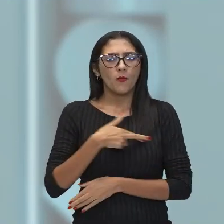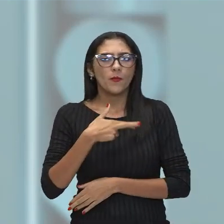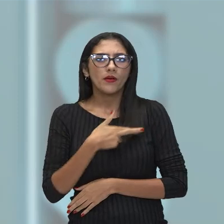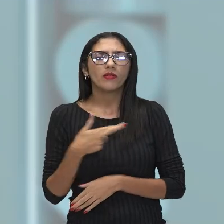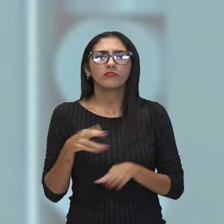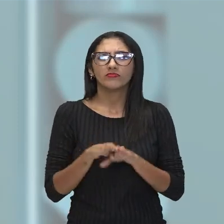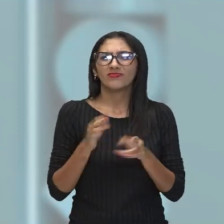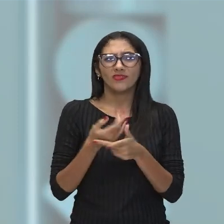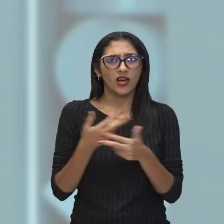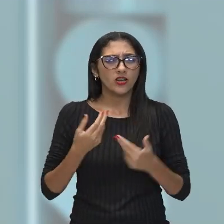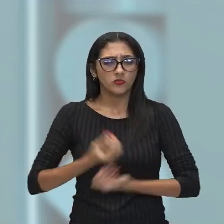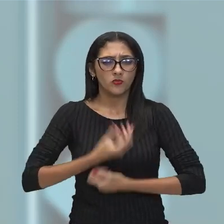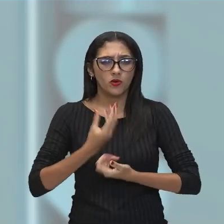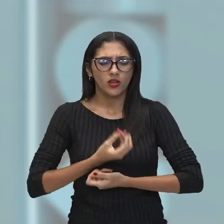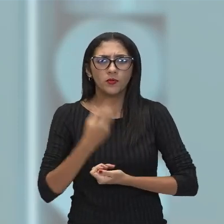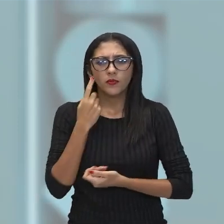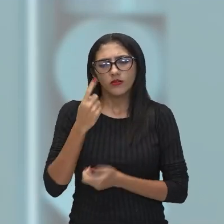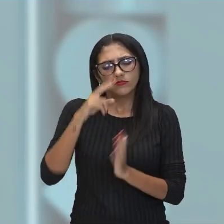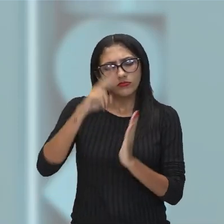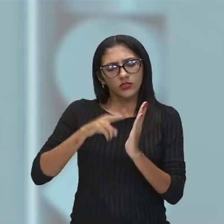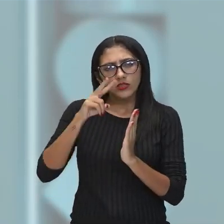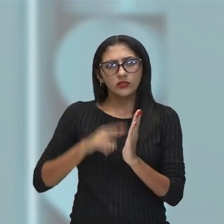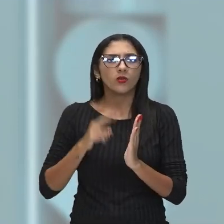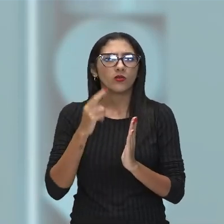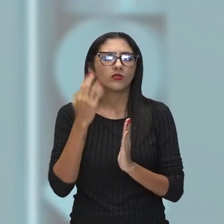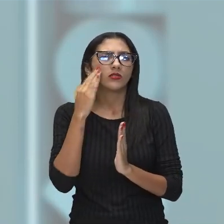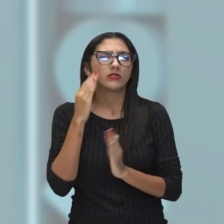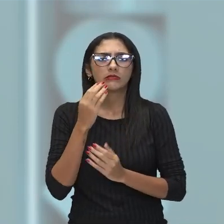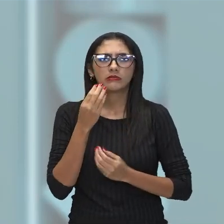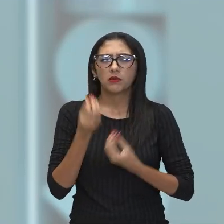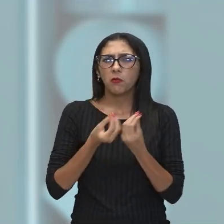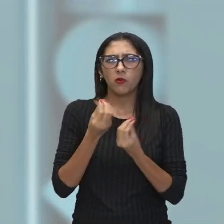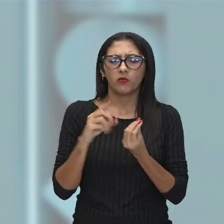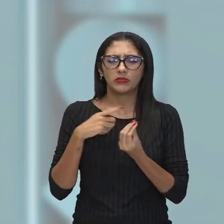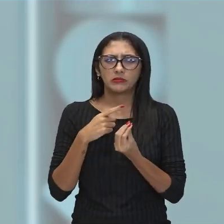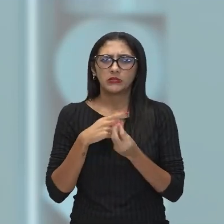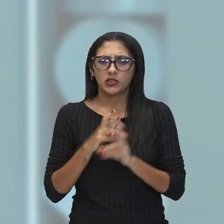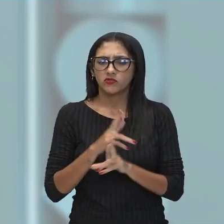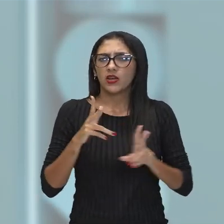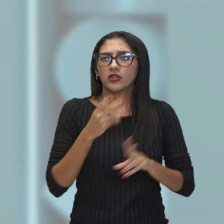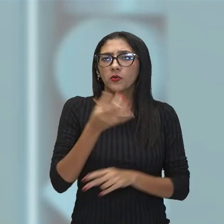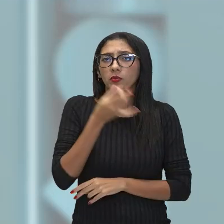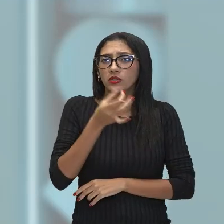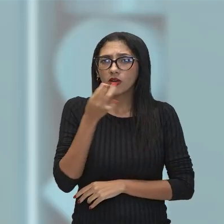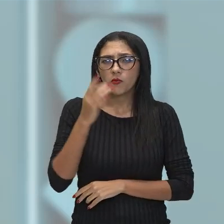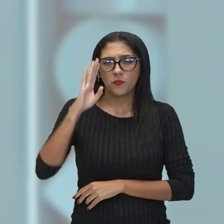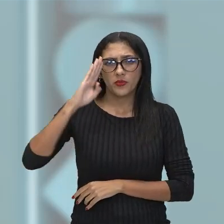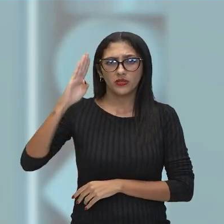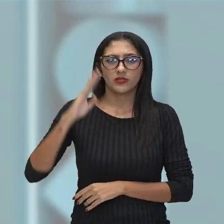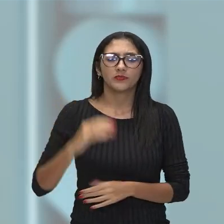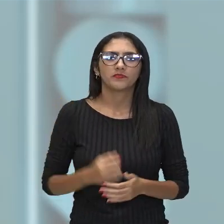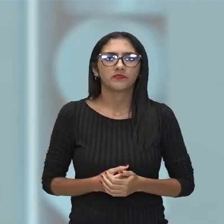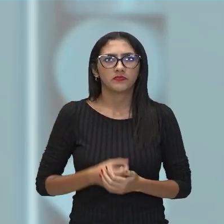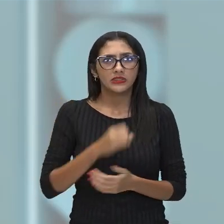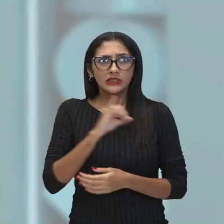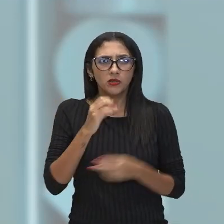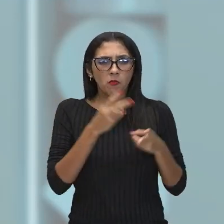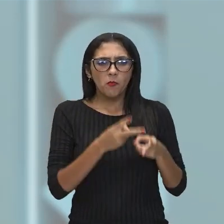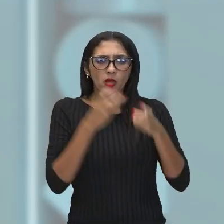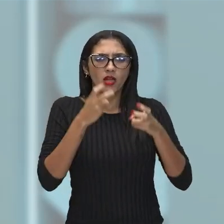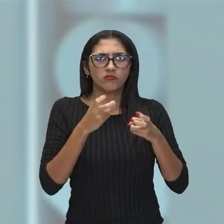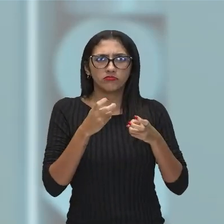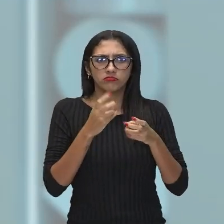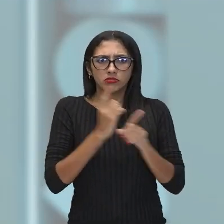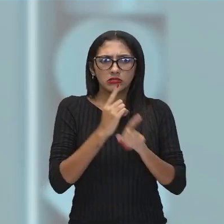para verificar se havia alguma coisa ali que estava contrária ao regime militar. E ao identificar, claro,